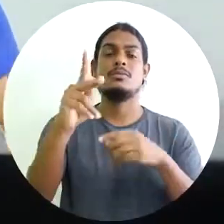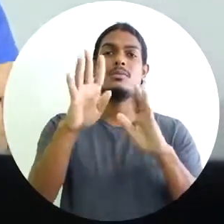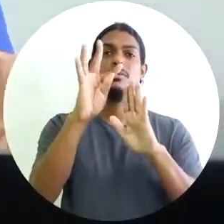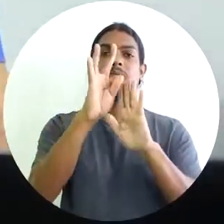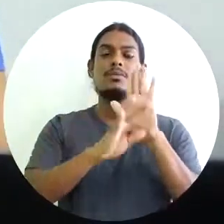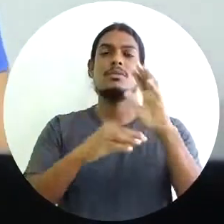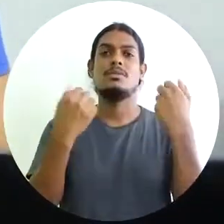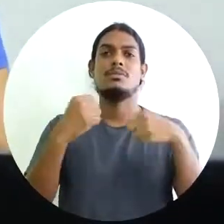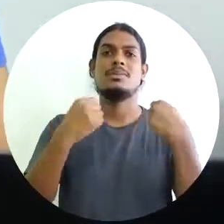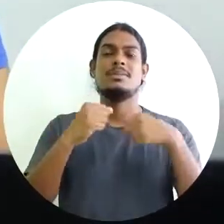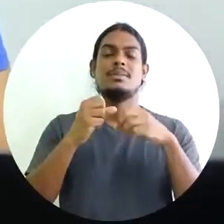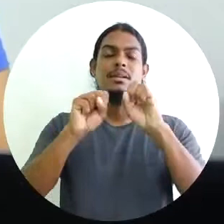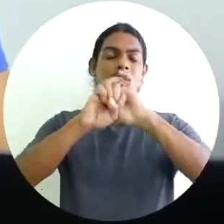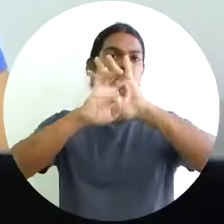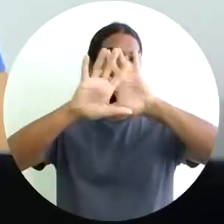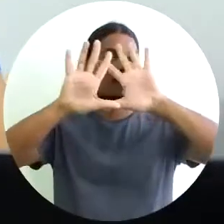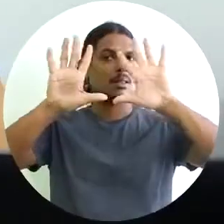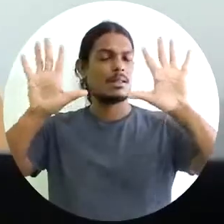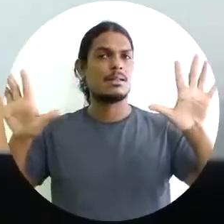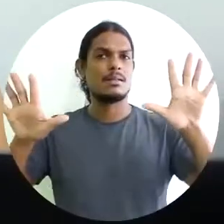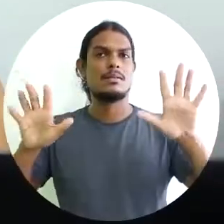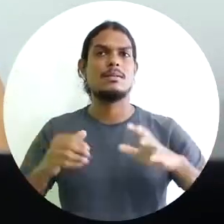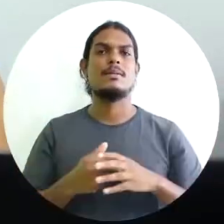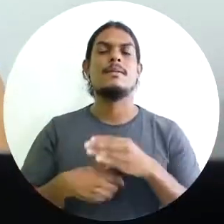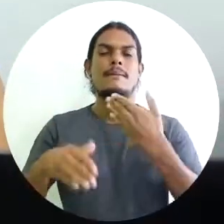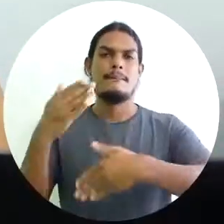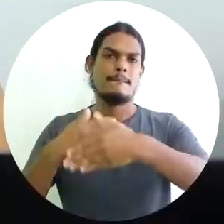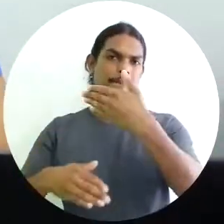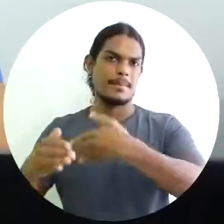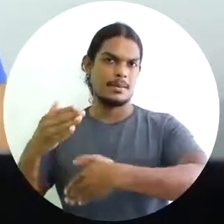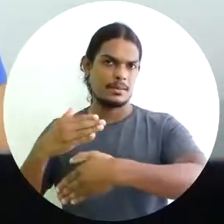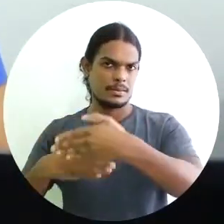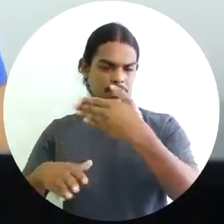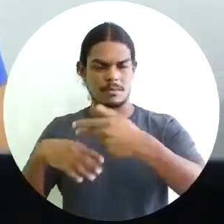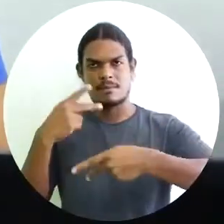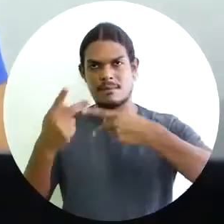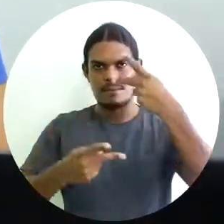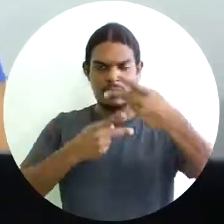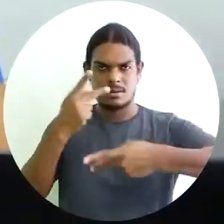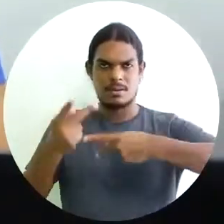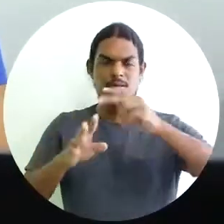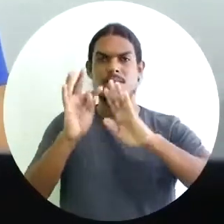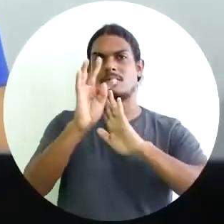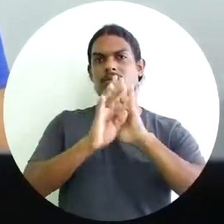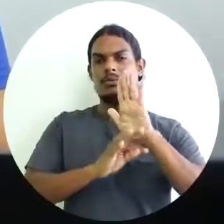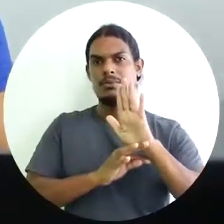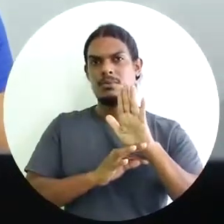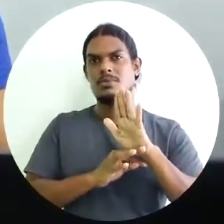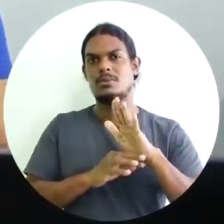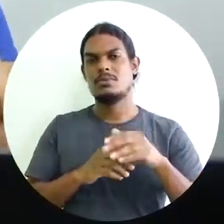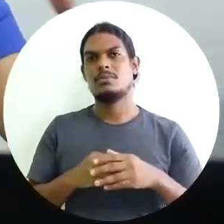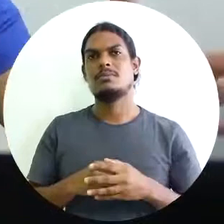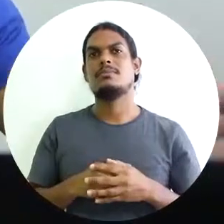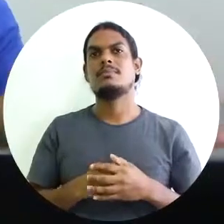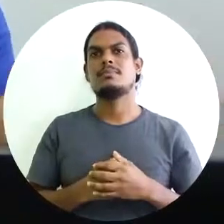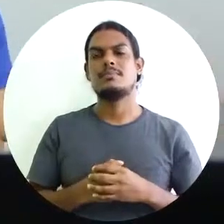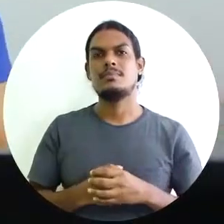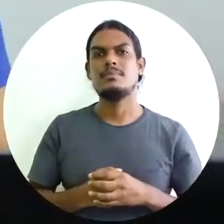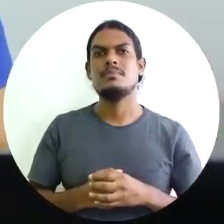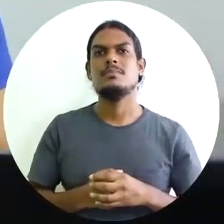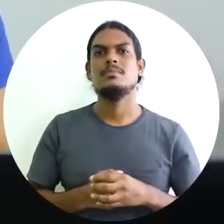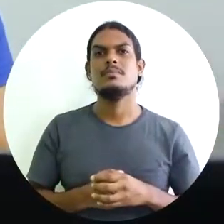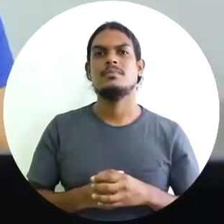Tem que haver uma situação, um contexto. Tem que haver uma relação que esteja dita no texto ou que seja permeada entre